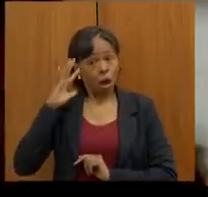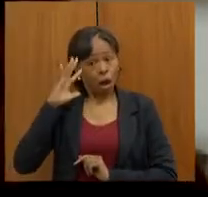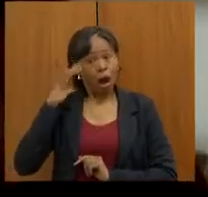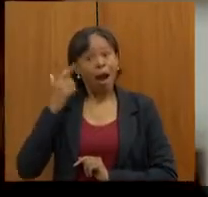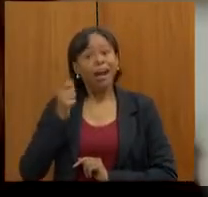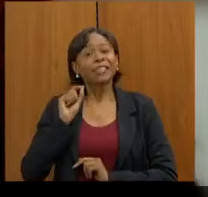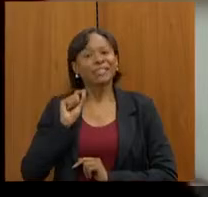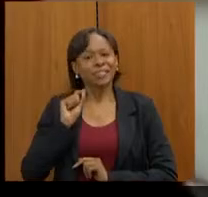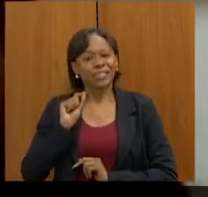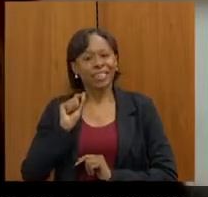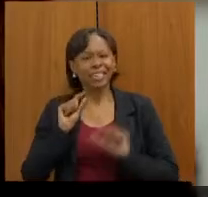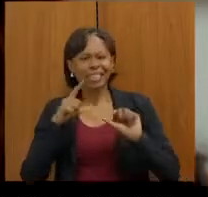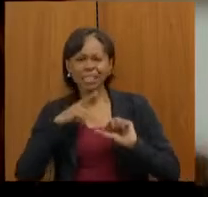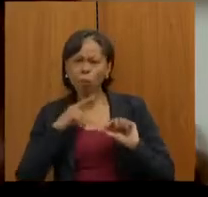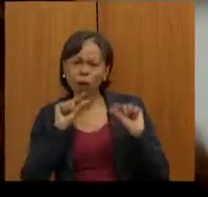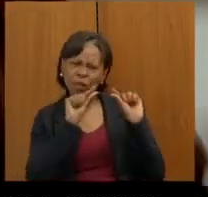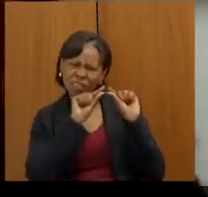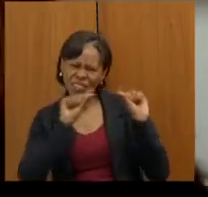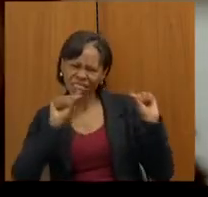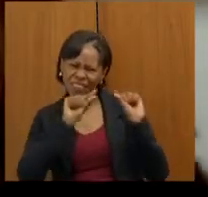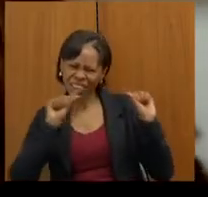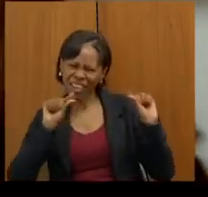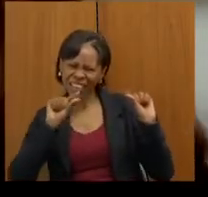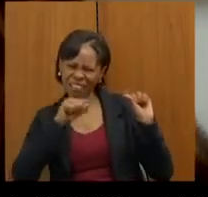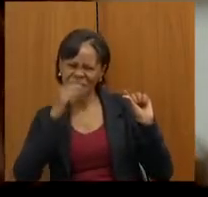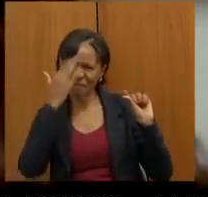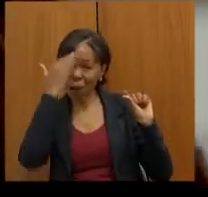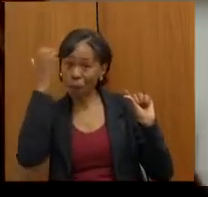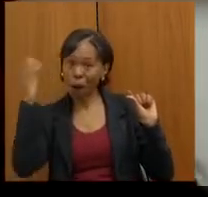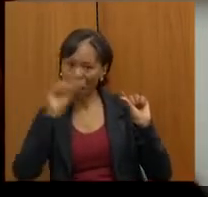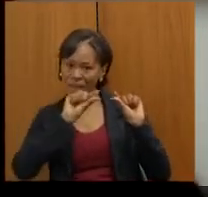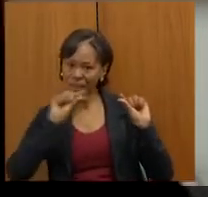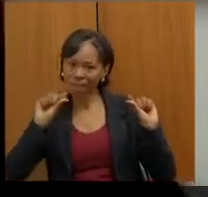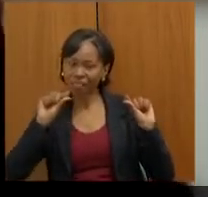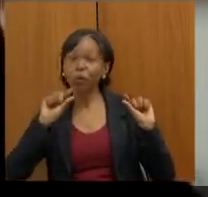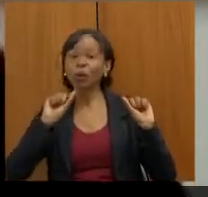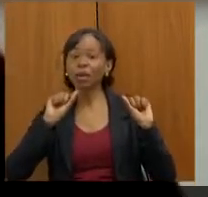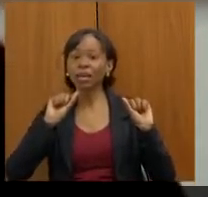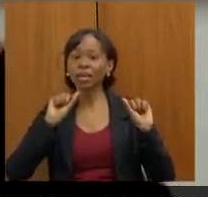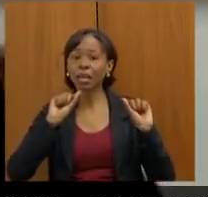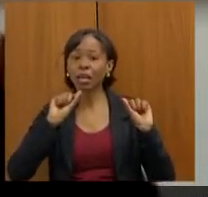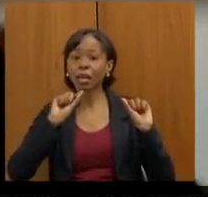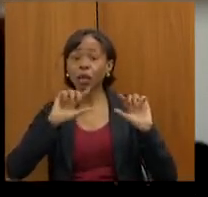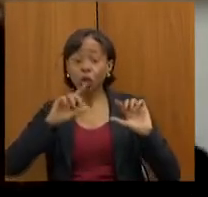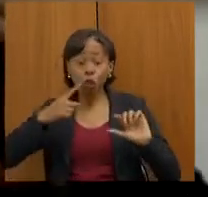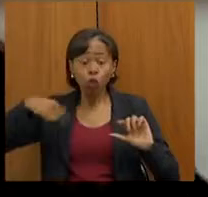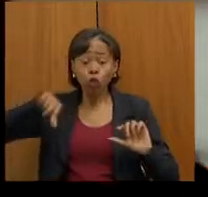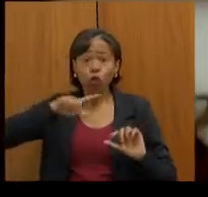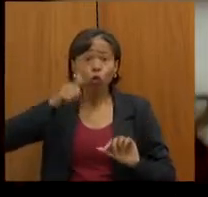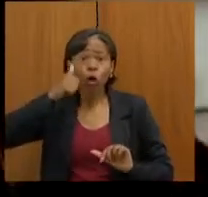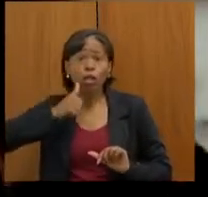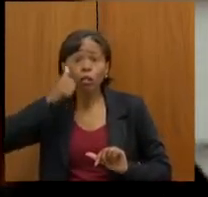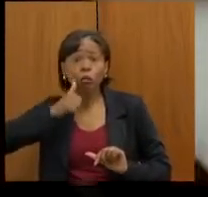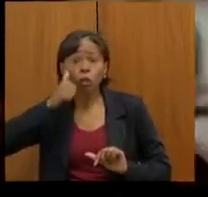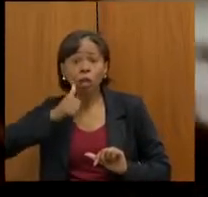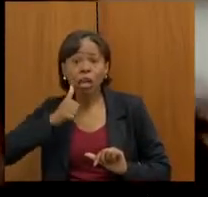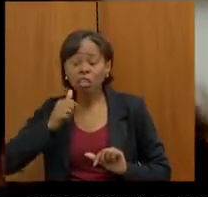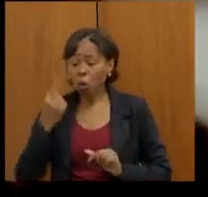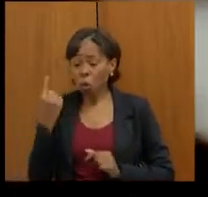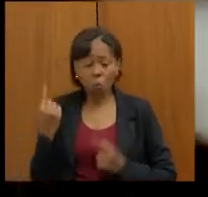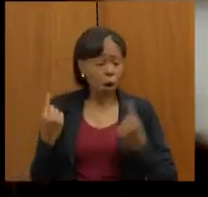a frase muito conhecida tem toda aplicação aqui tem uma de nós é tão boa quando todas nós juntas